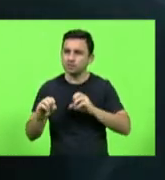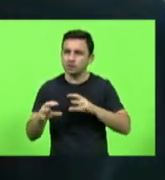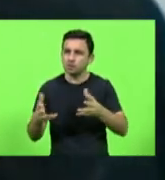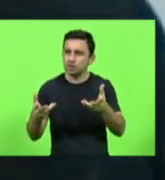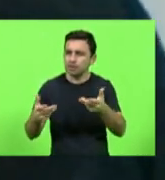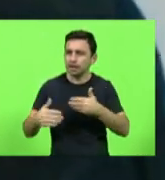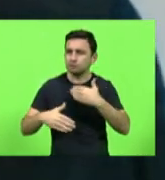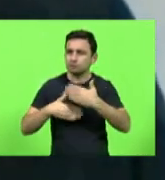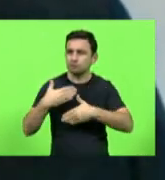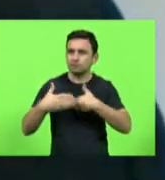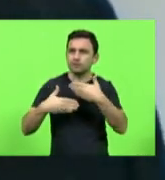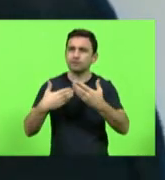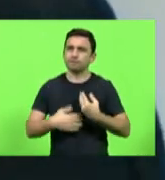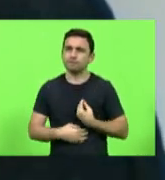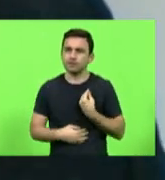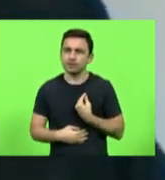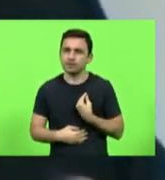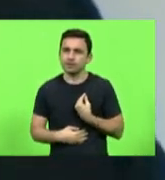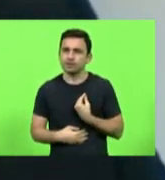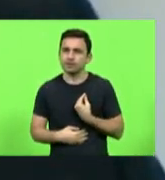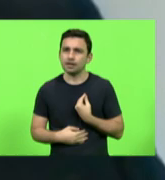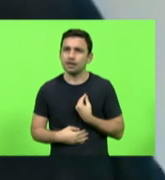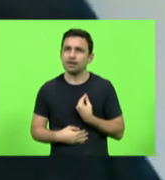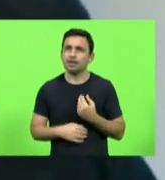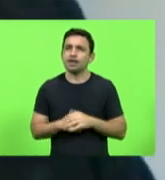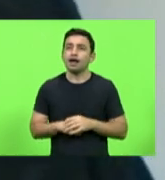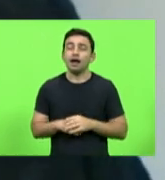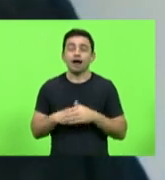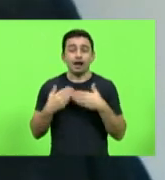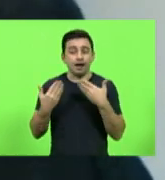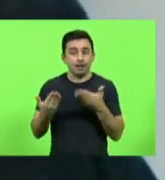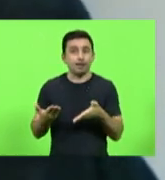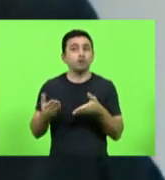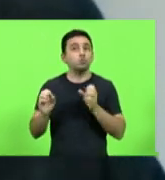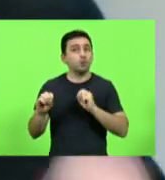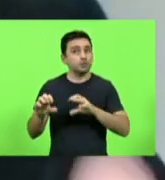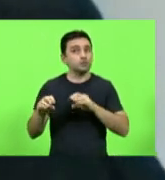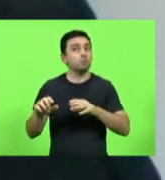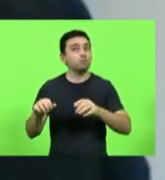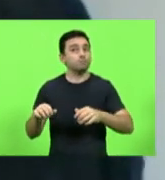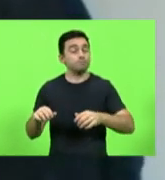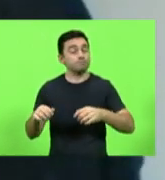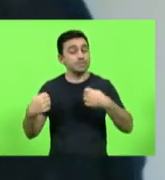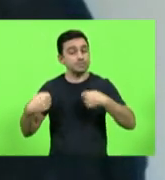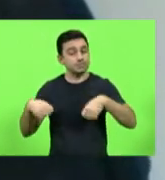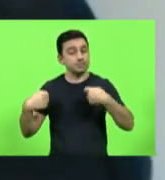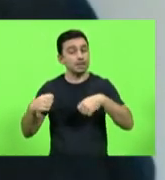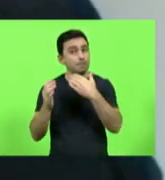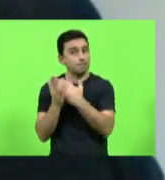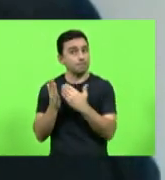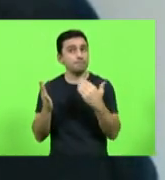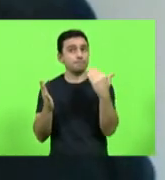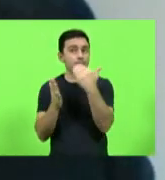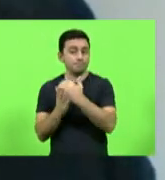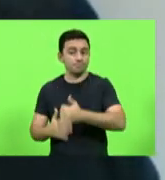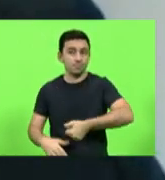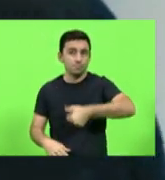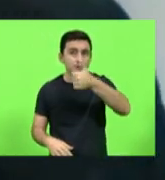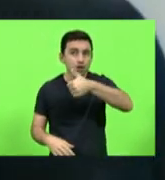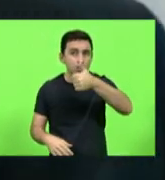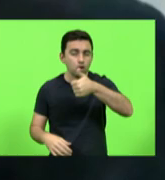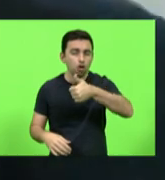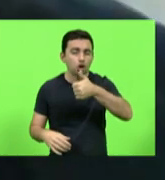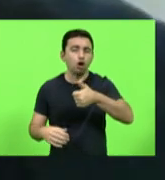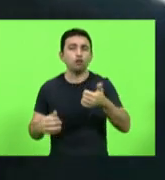vida, que a educação tem que ser melhor do que a sociedade que ela vive. Então, eu creio que essa conquista nós